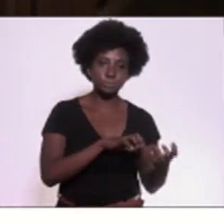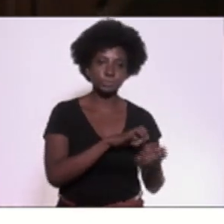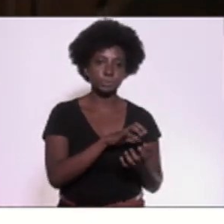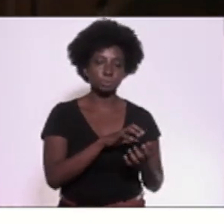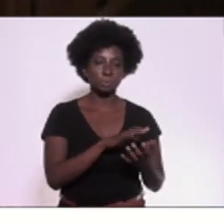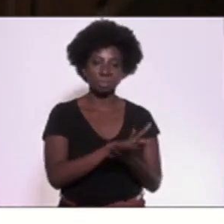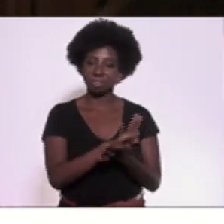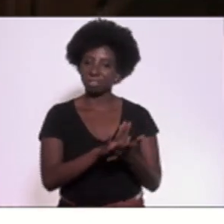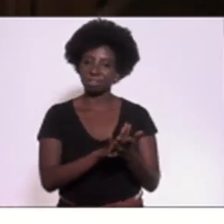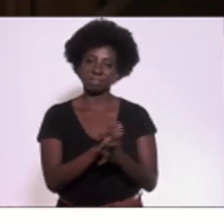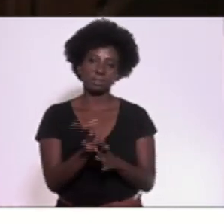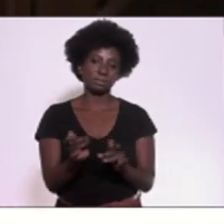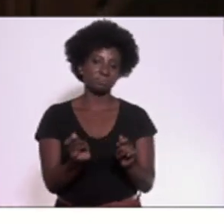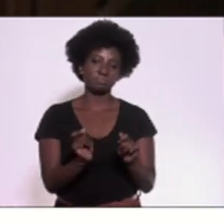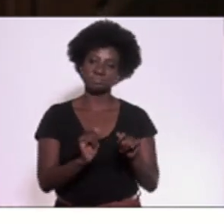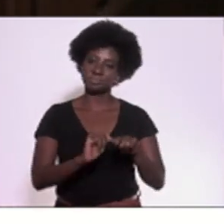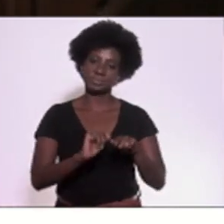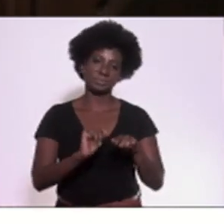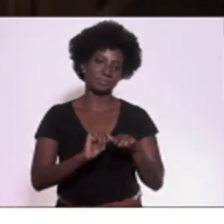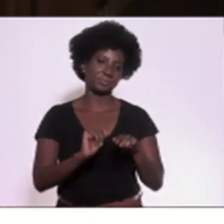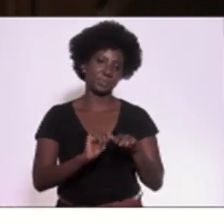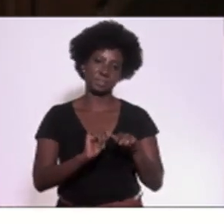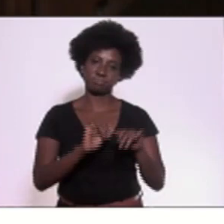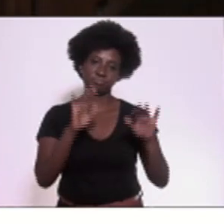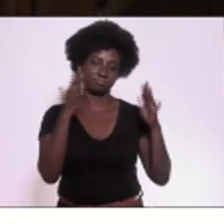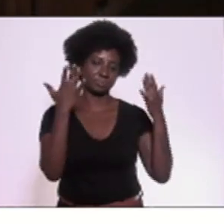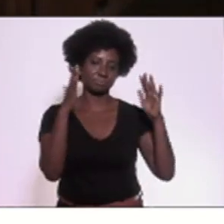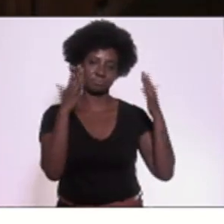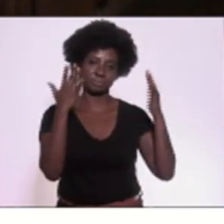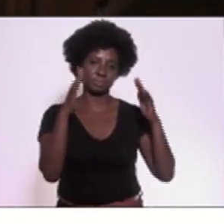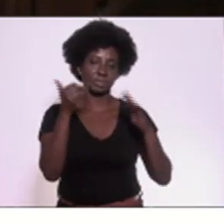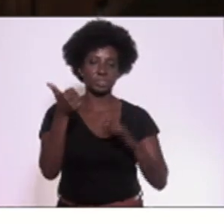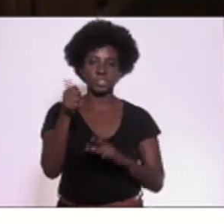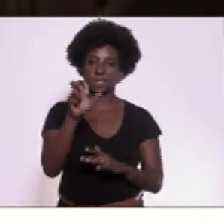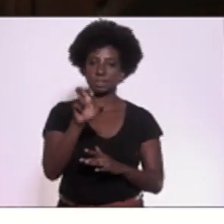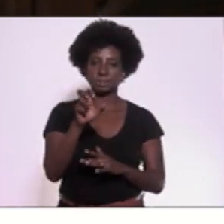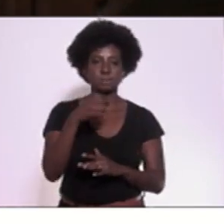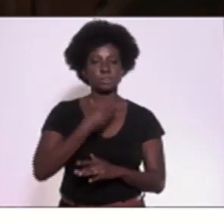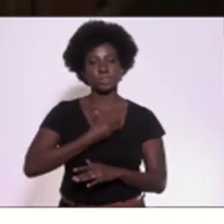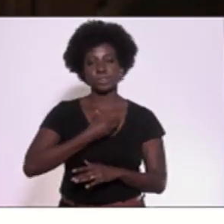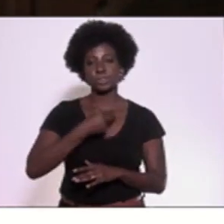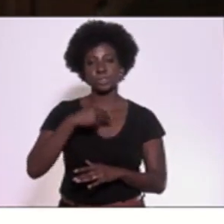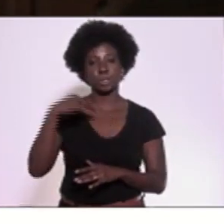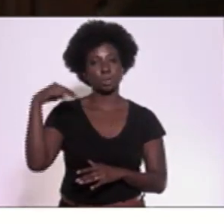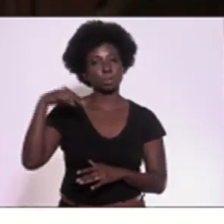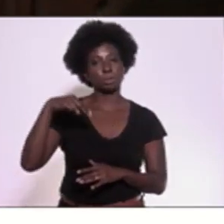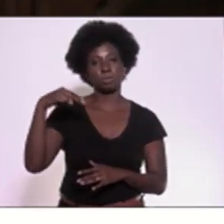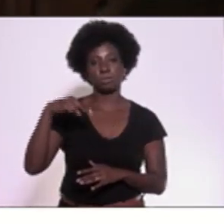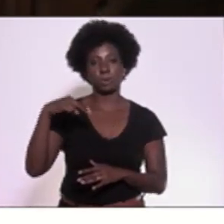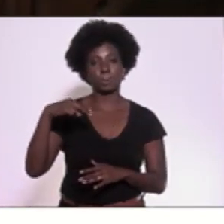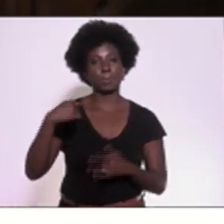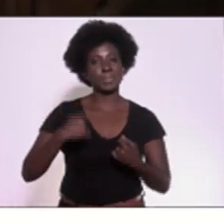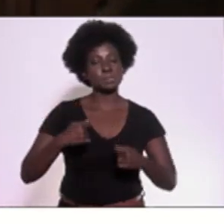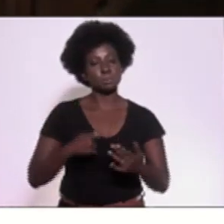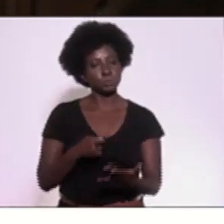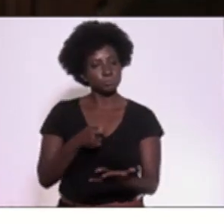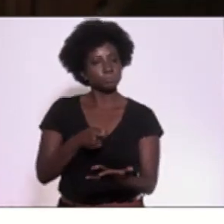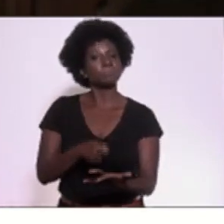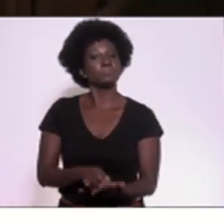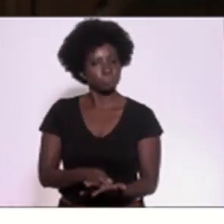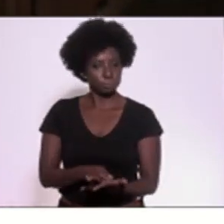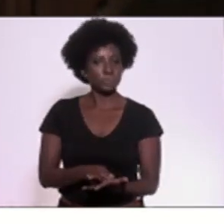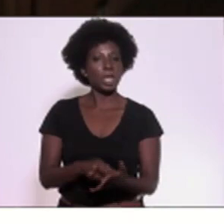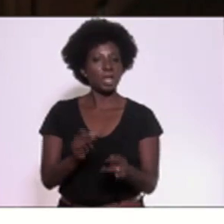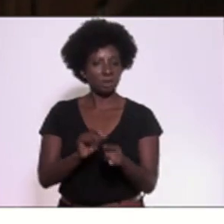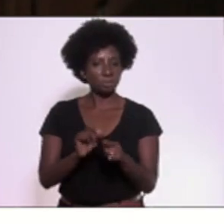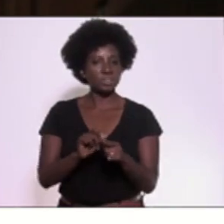celebrar neste 15 de novembro. Nós temos é que resistir, nos organizar, de modo a fazer prevalecer novamente aquilo